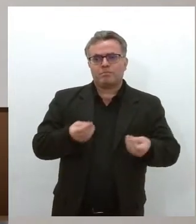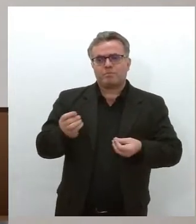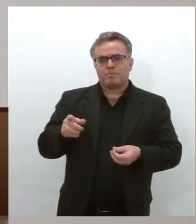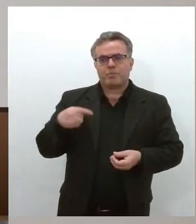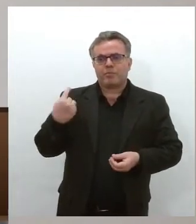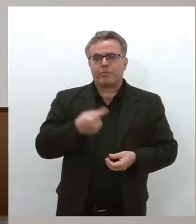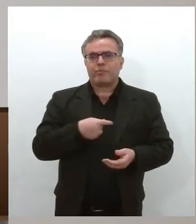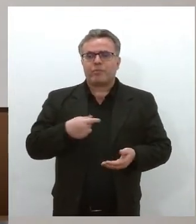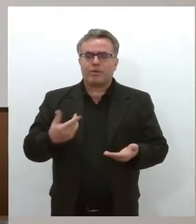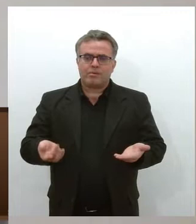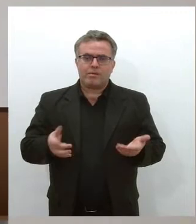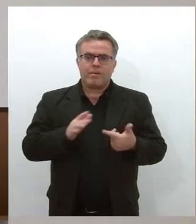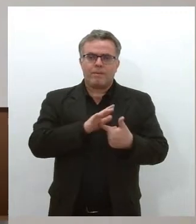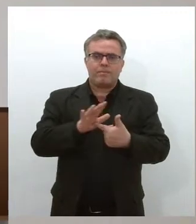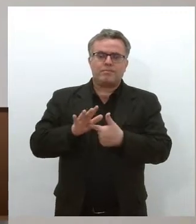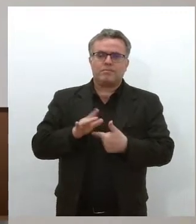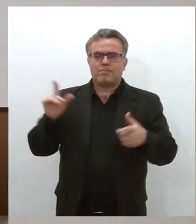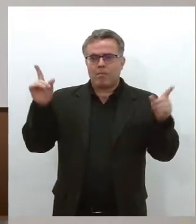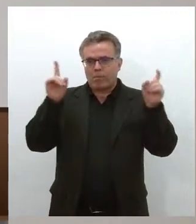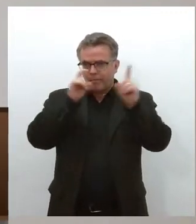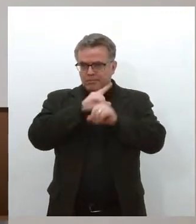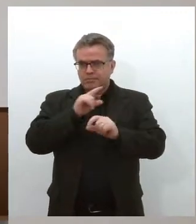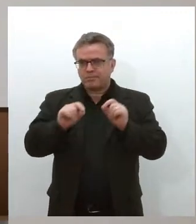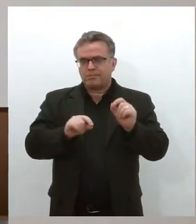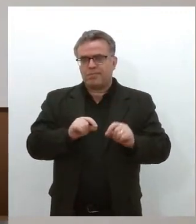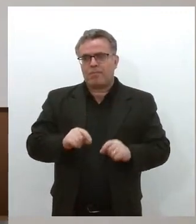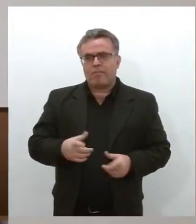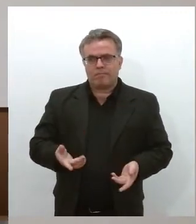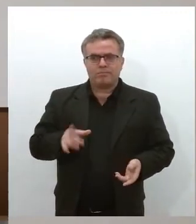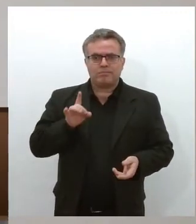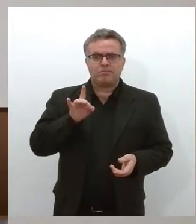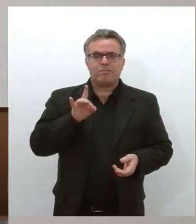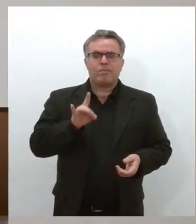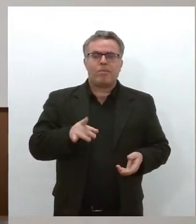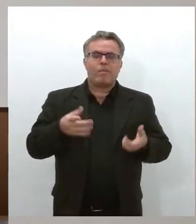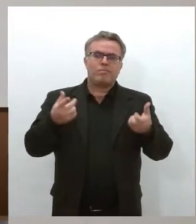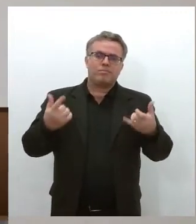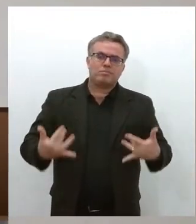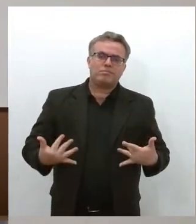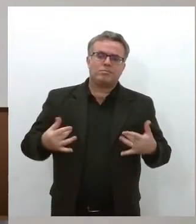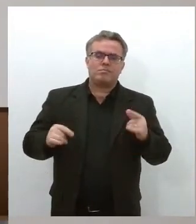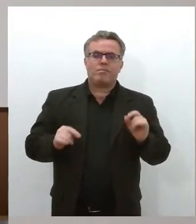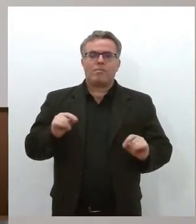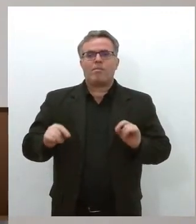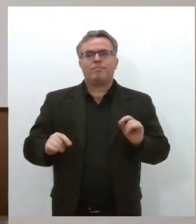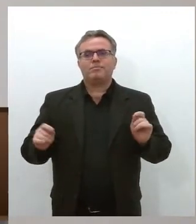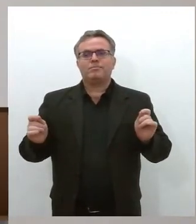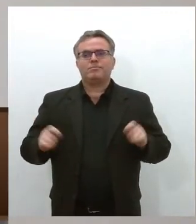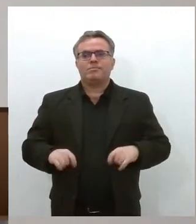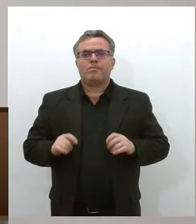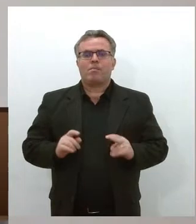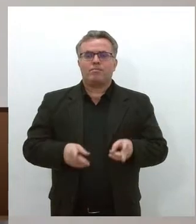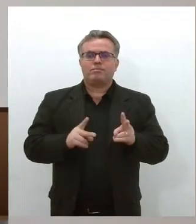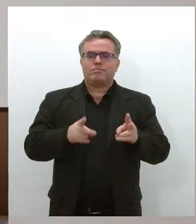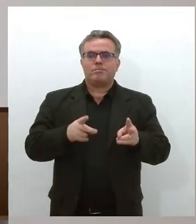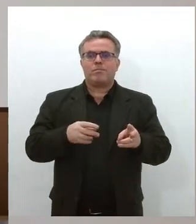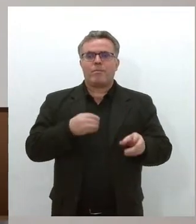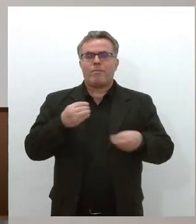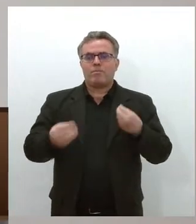de dificuldade, que não é também só física, mas não física. Então, tem violência política